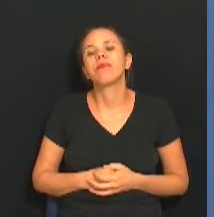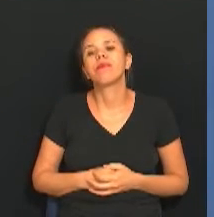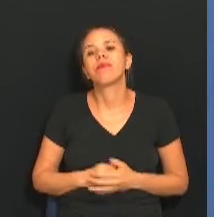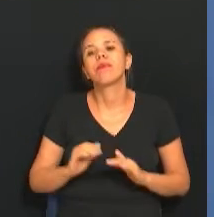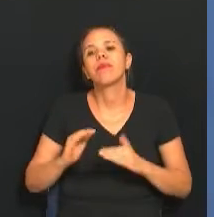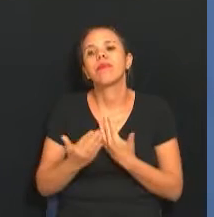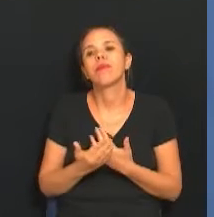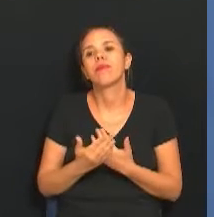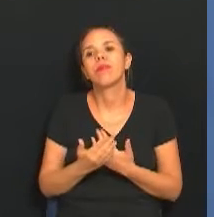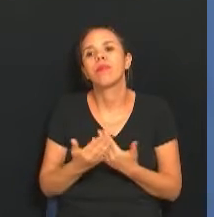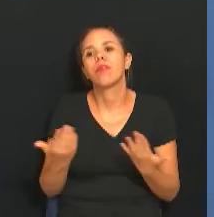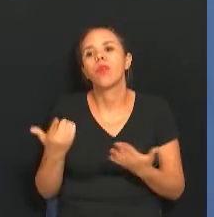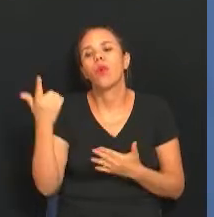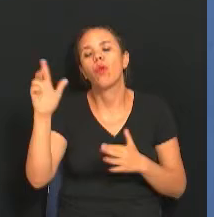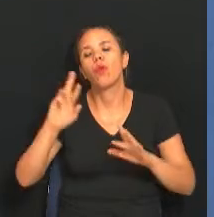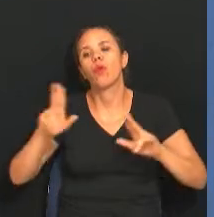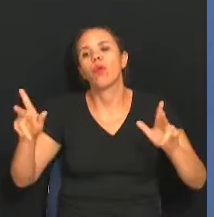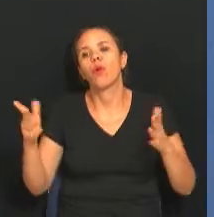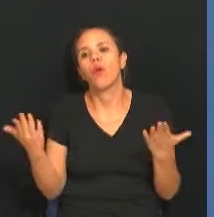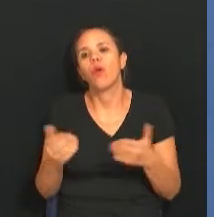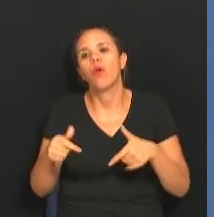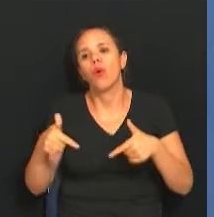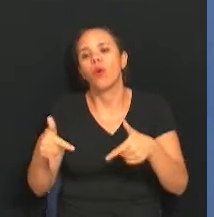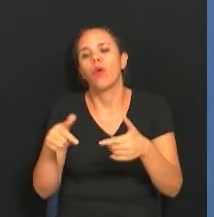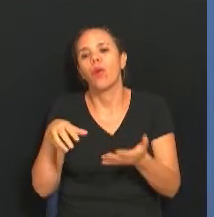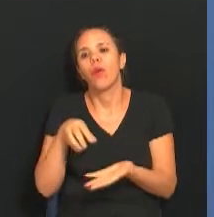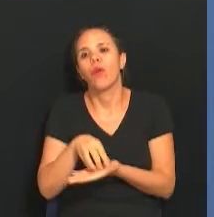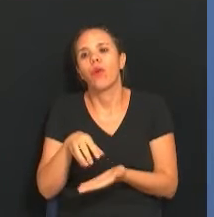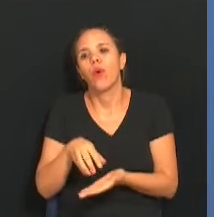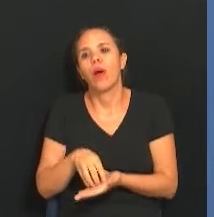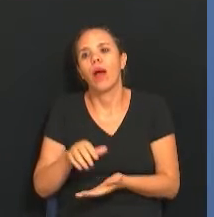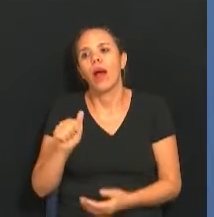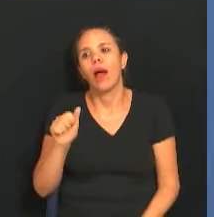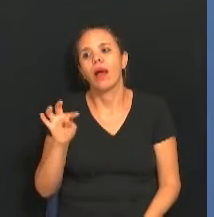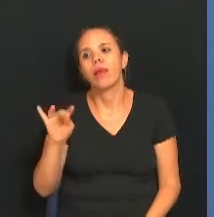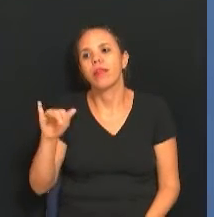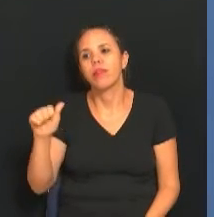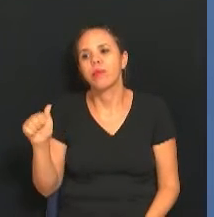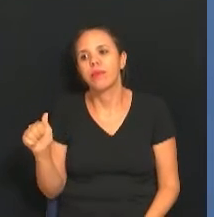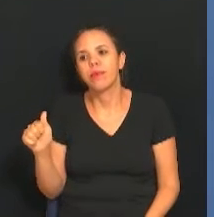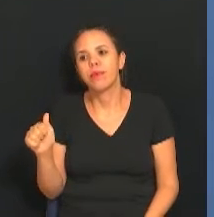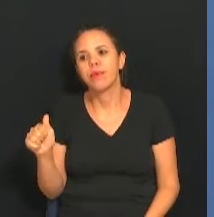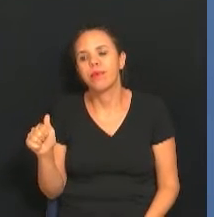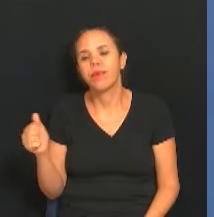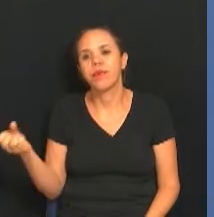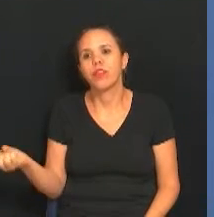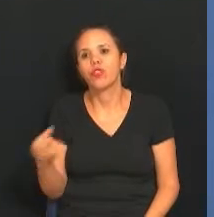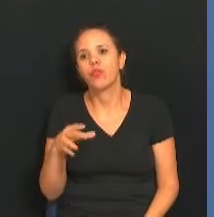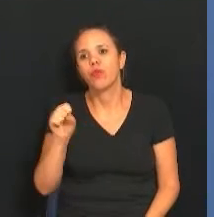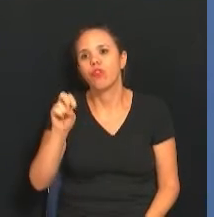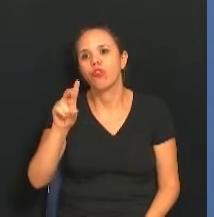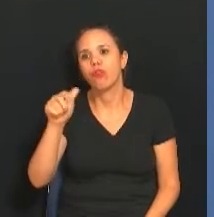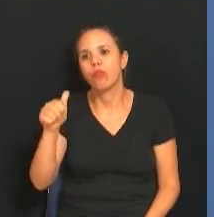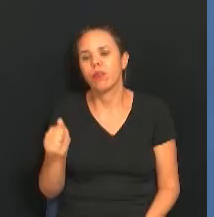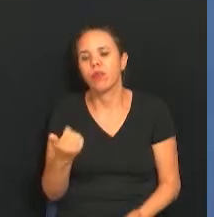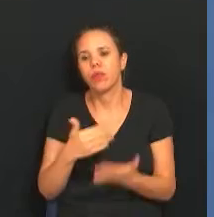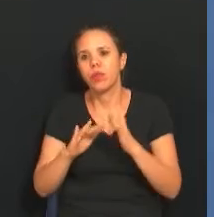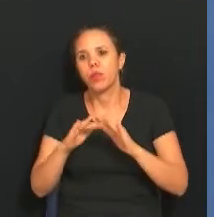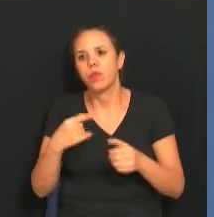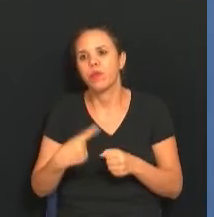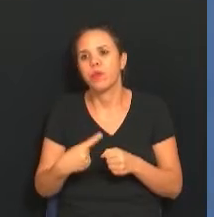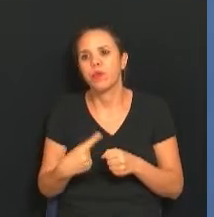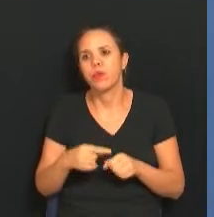hoje a ação acontece lá no Jardim Atibaia e também no nova Sousas a Escola Municipal